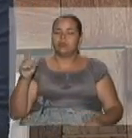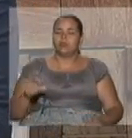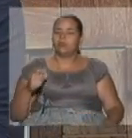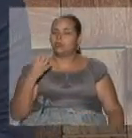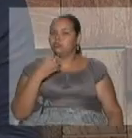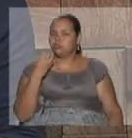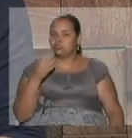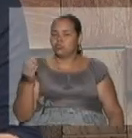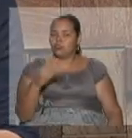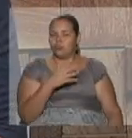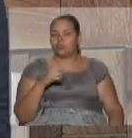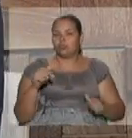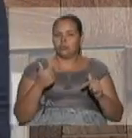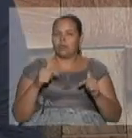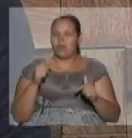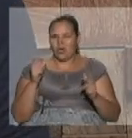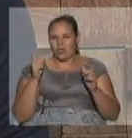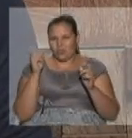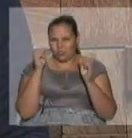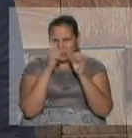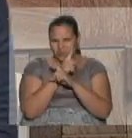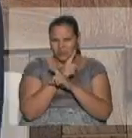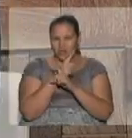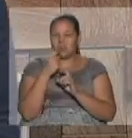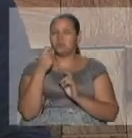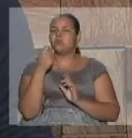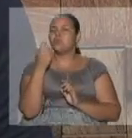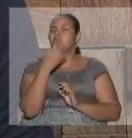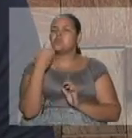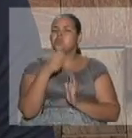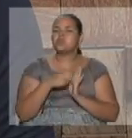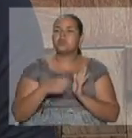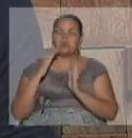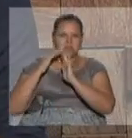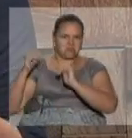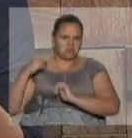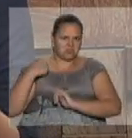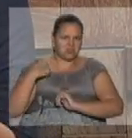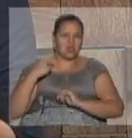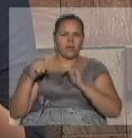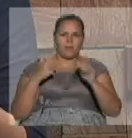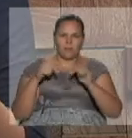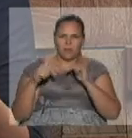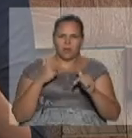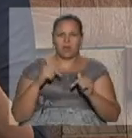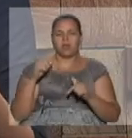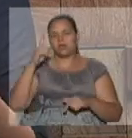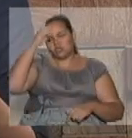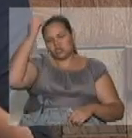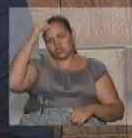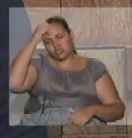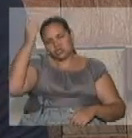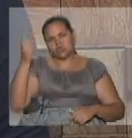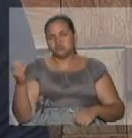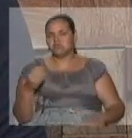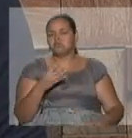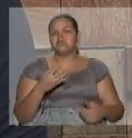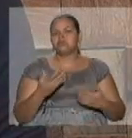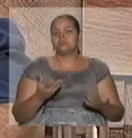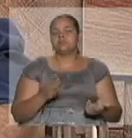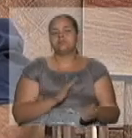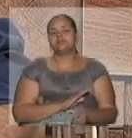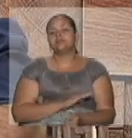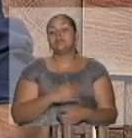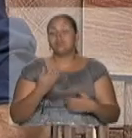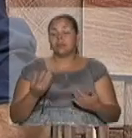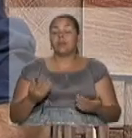queria saber de você o seguinte, é complicado fazer música de encomenda? Como é que isso funciona para você? Que trabalha com a sua criatividade, assim, a flor da pele. Eu acho